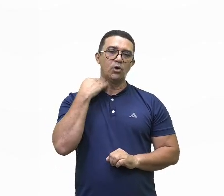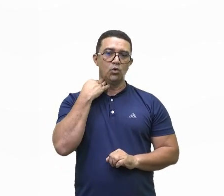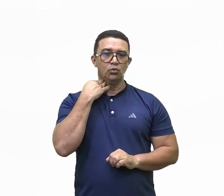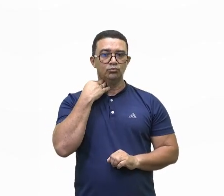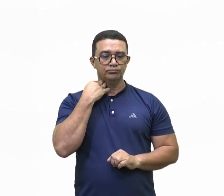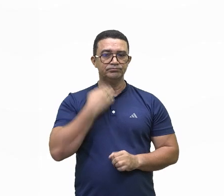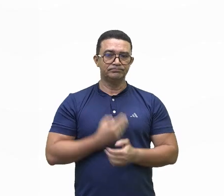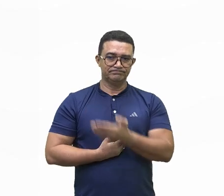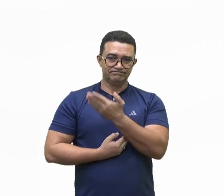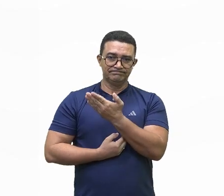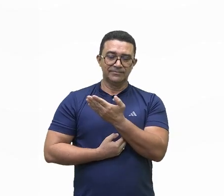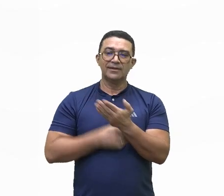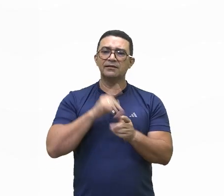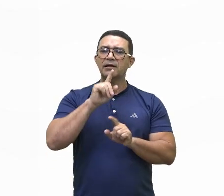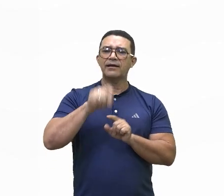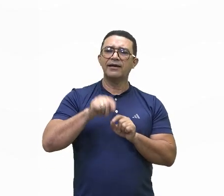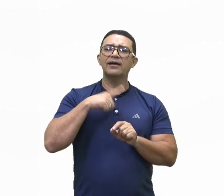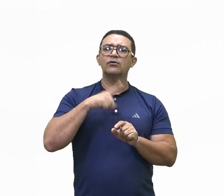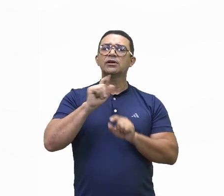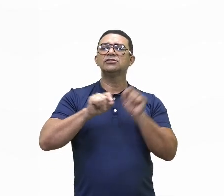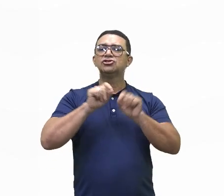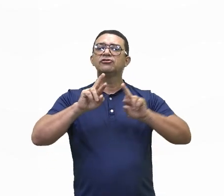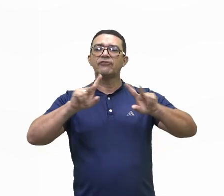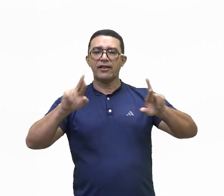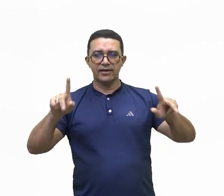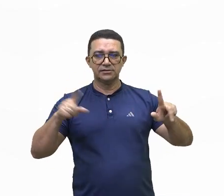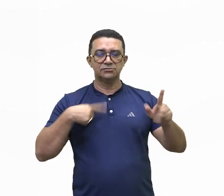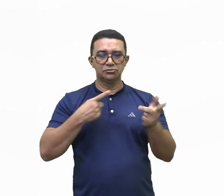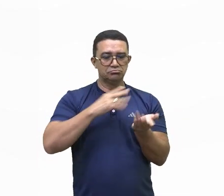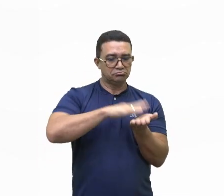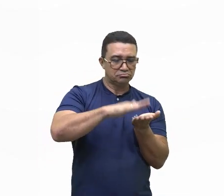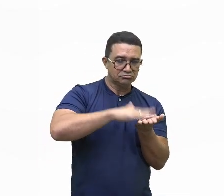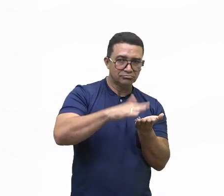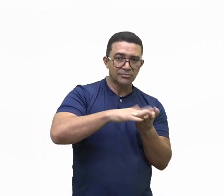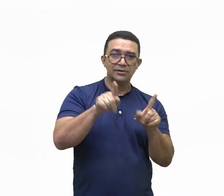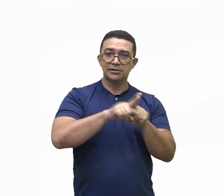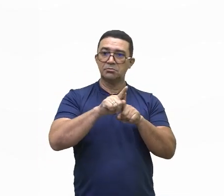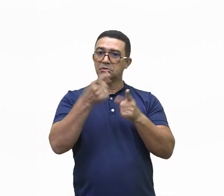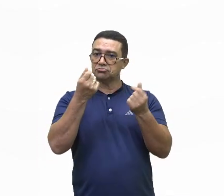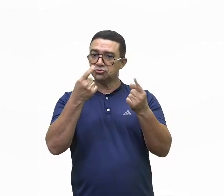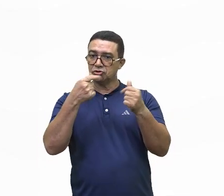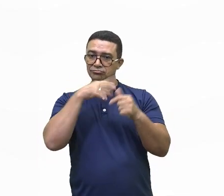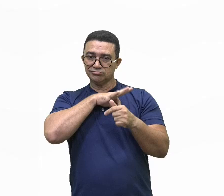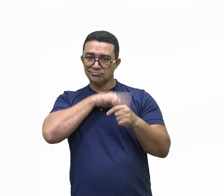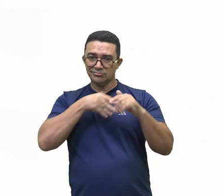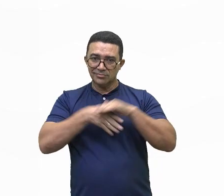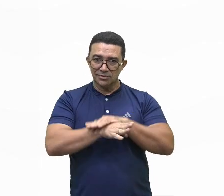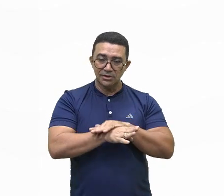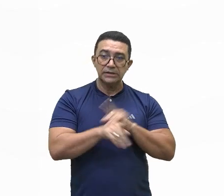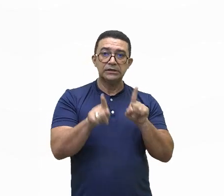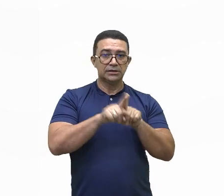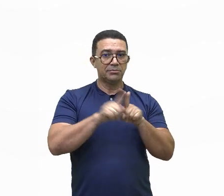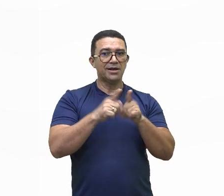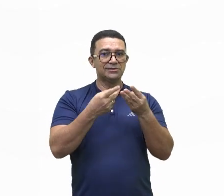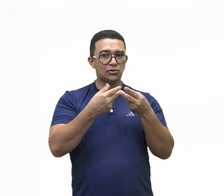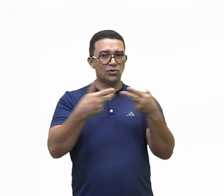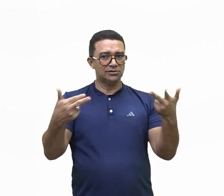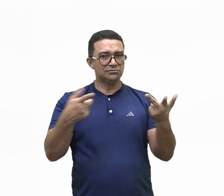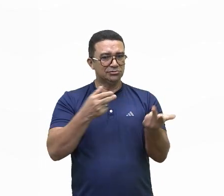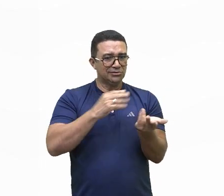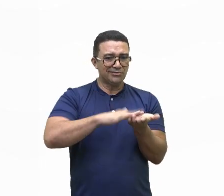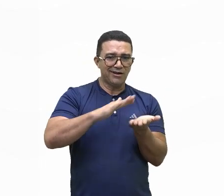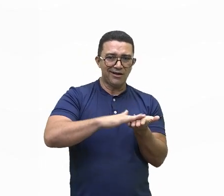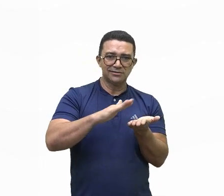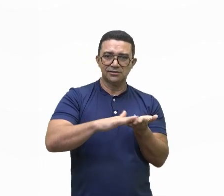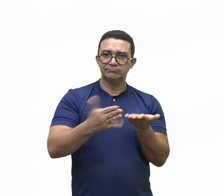gente deve diferenciar as receitas, despesas fixas das variáveis e também os desperdícios. Mas o que são